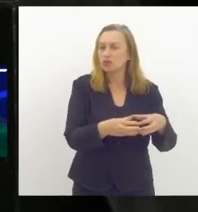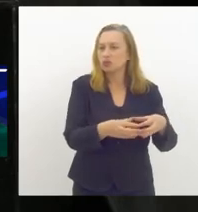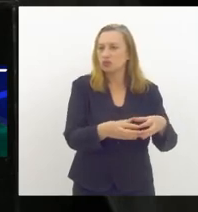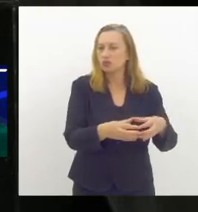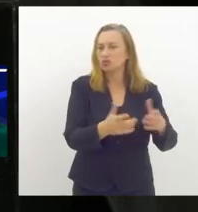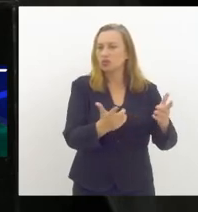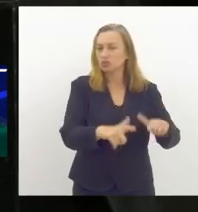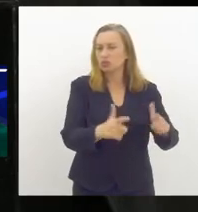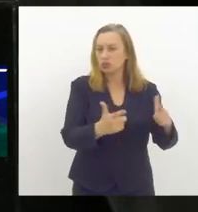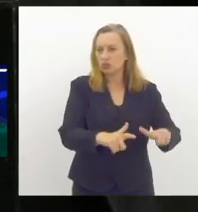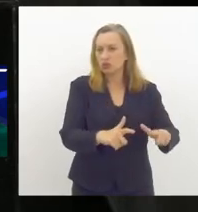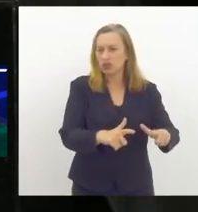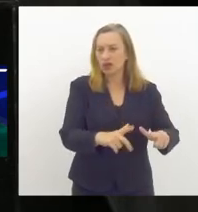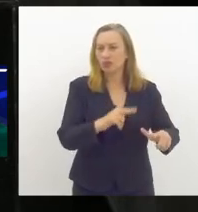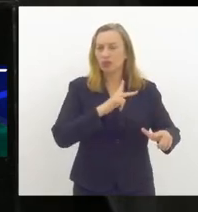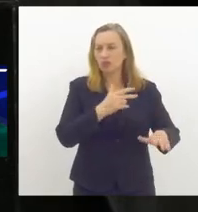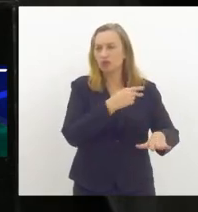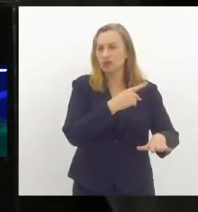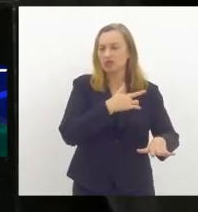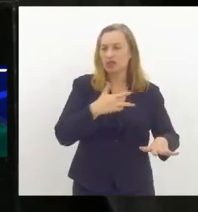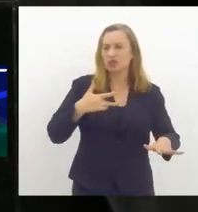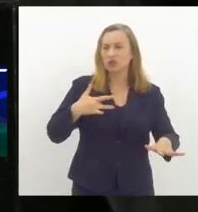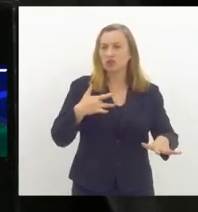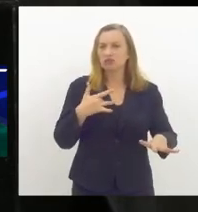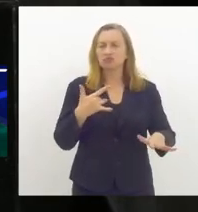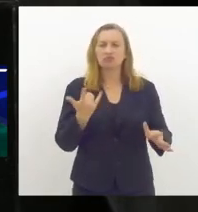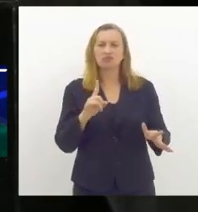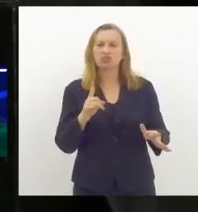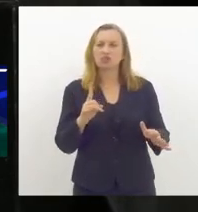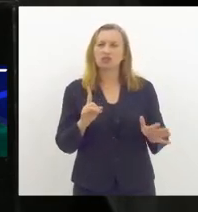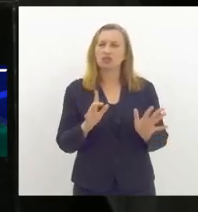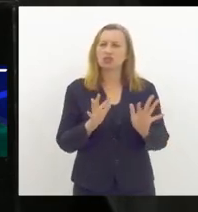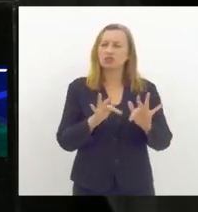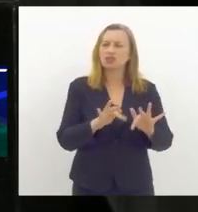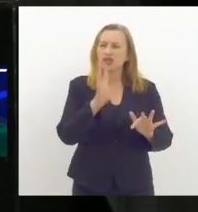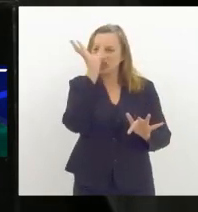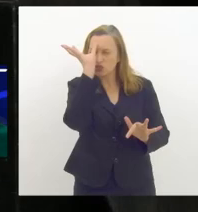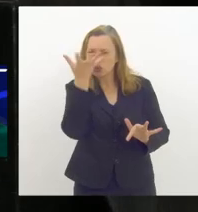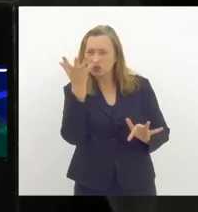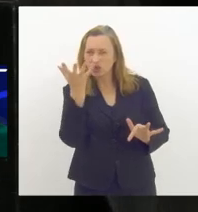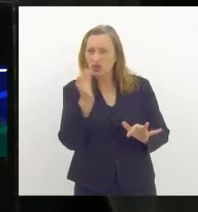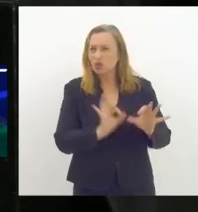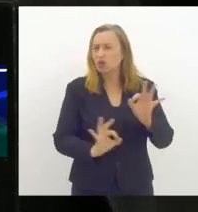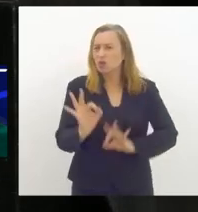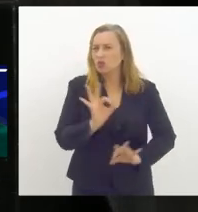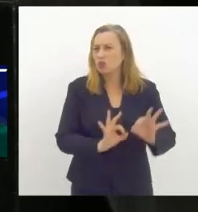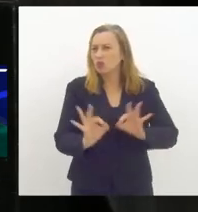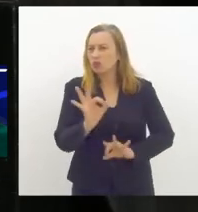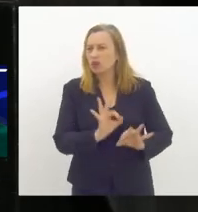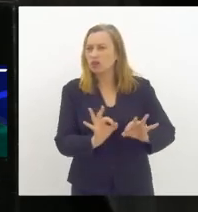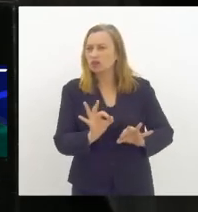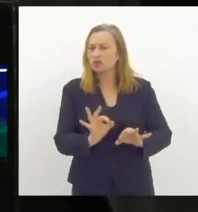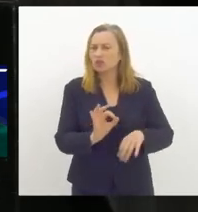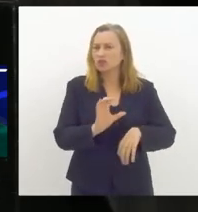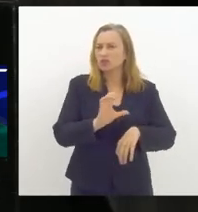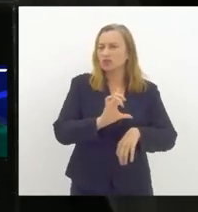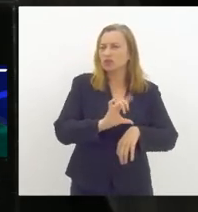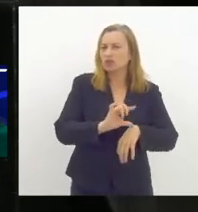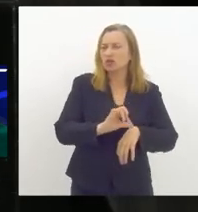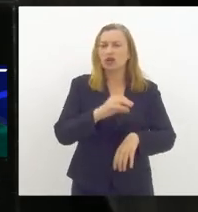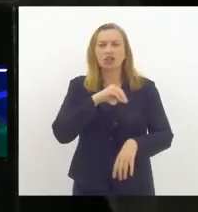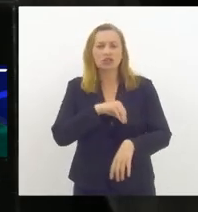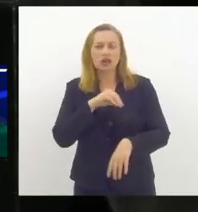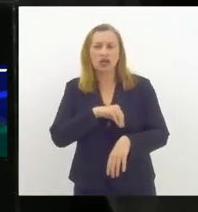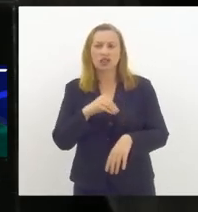de saúde não é quem foi que disse que precisamos fazer isso sem ter completado e resolvido o plano de cargos carreiras e salários do pessoal